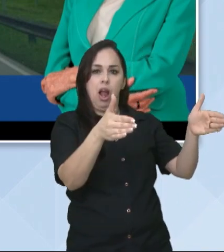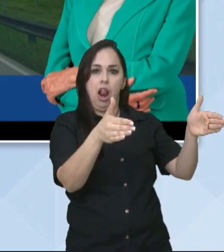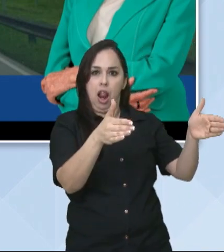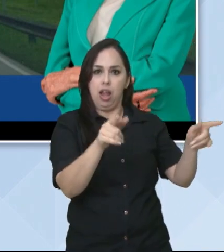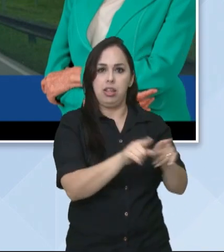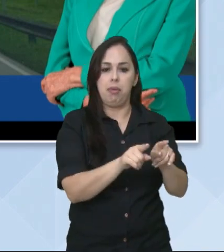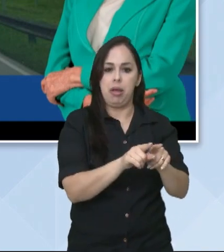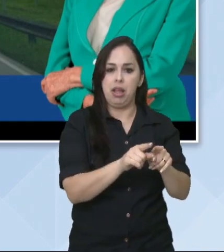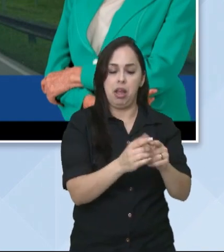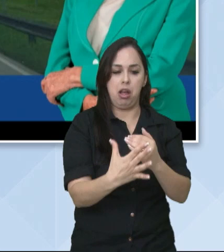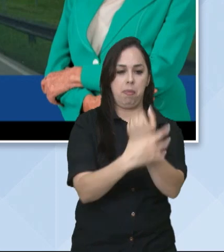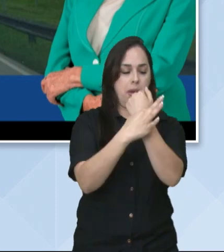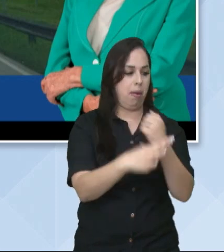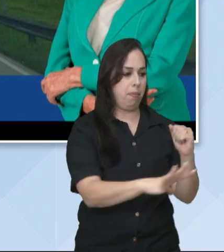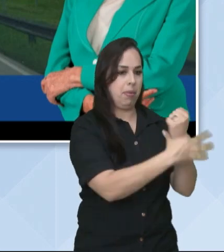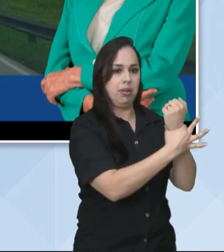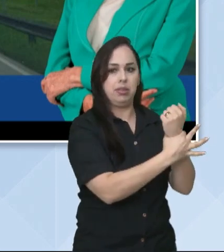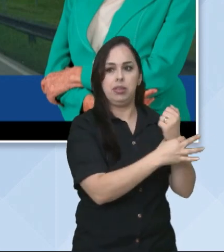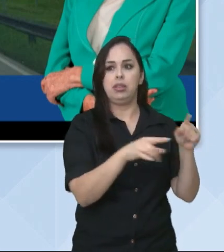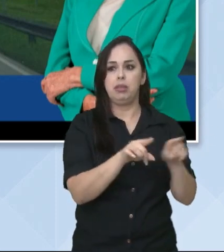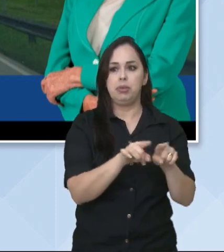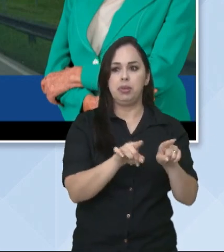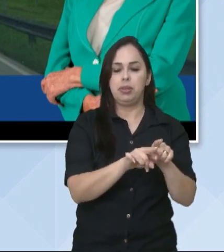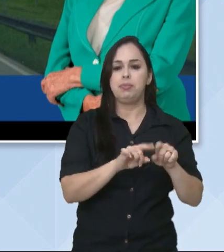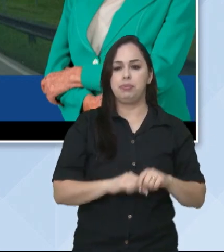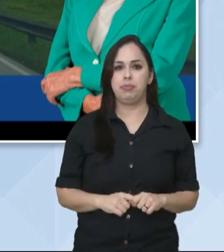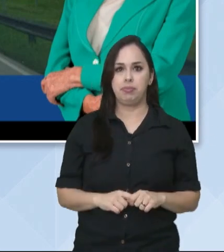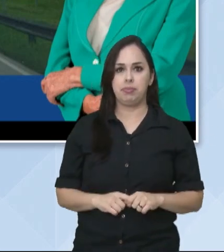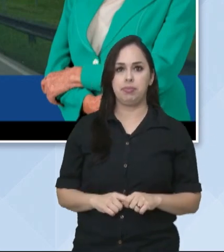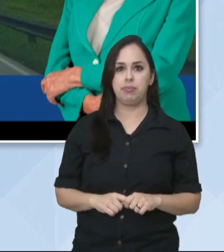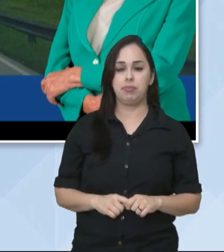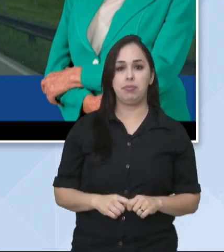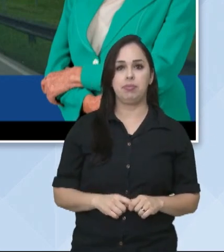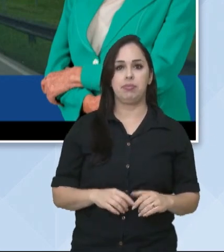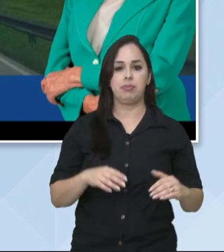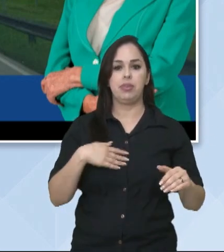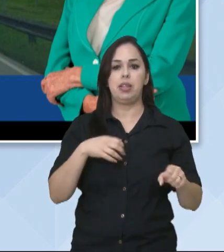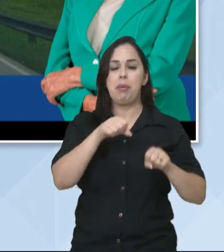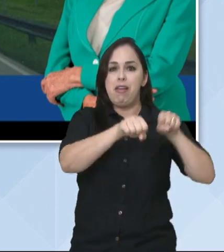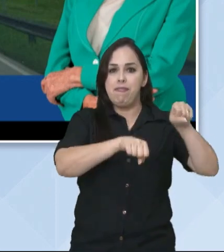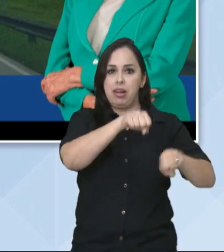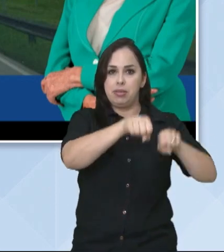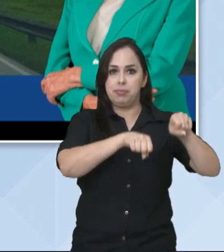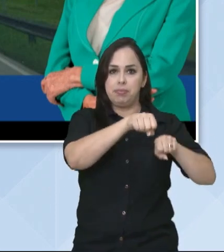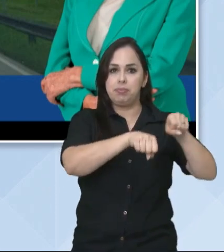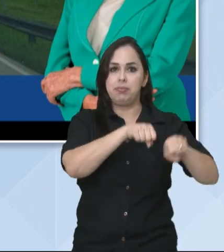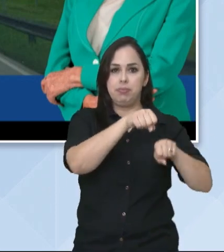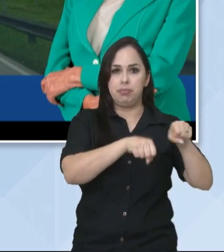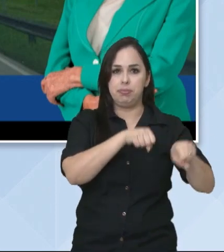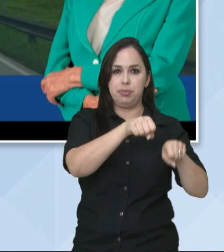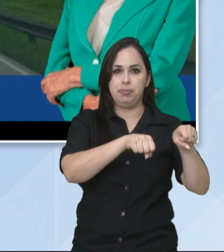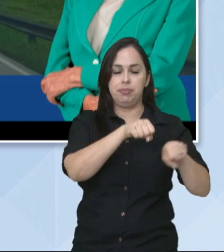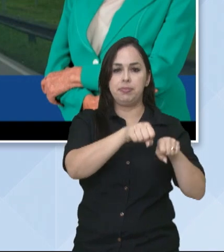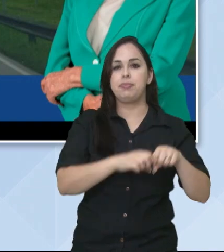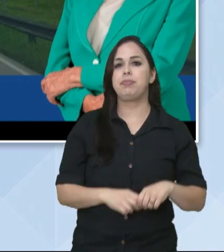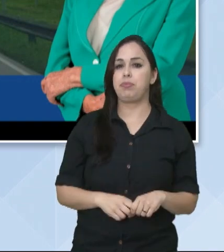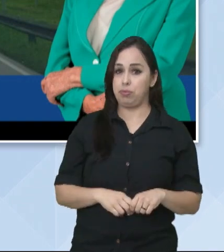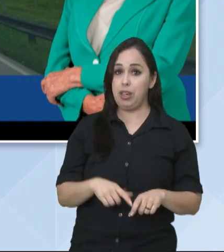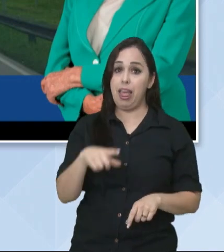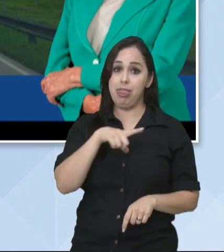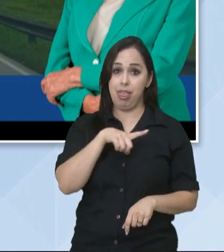do solo, pavimentação asfáltica, faixa de ciclovia, faixa de